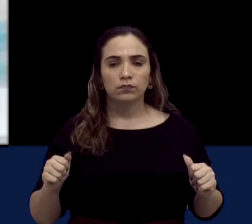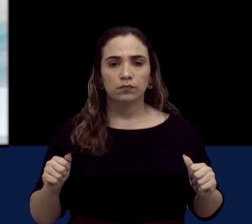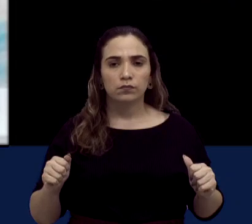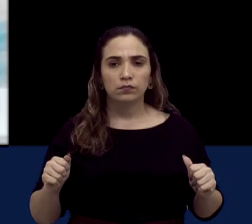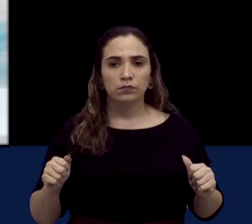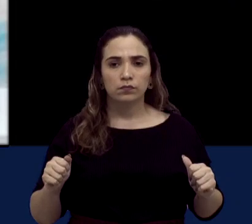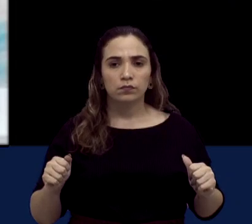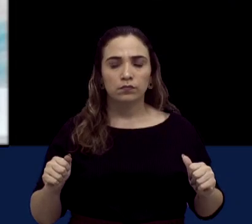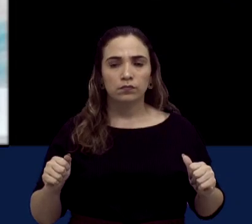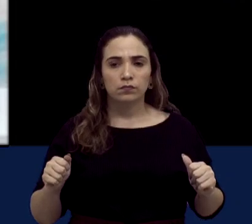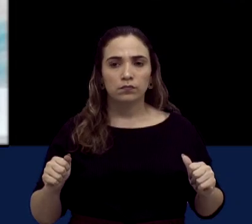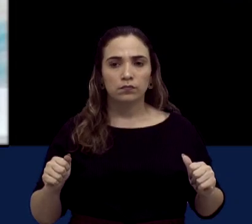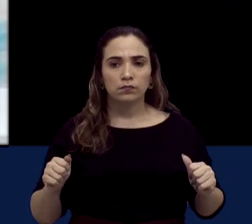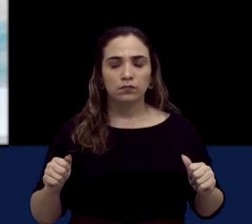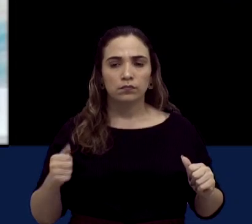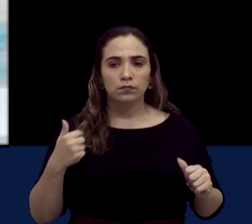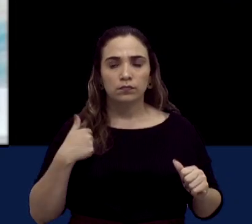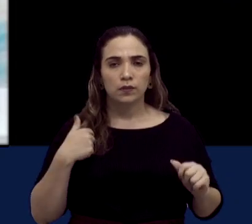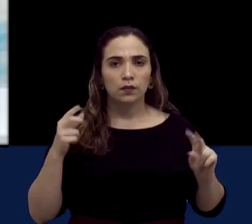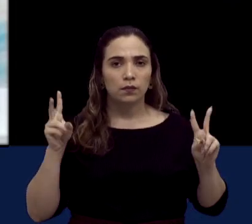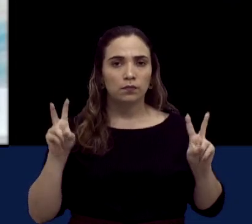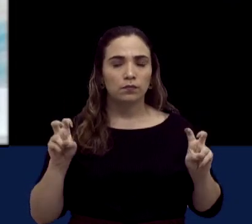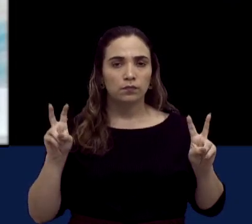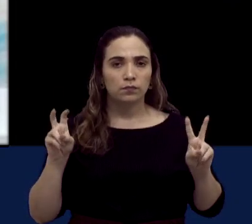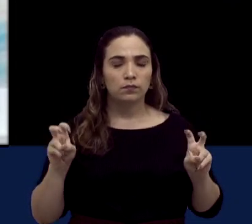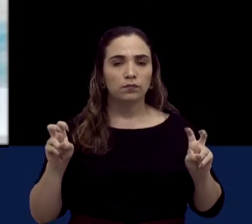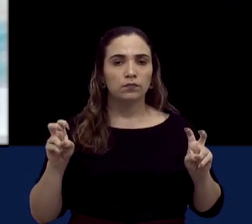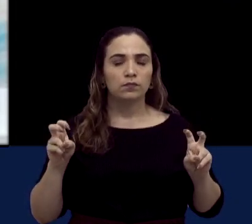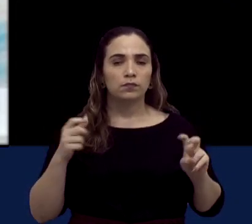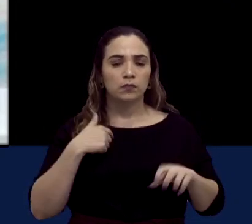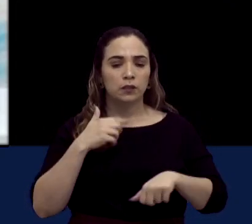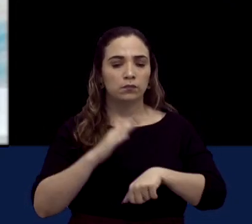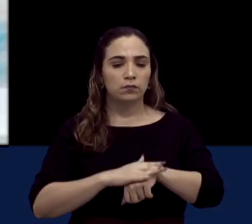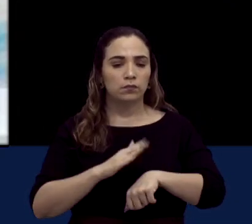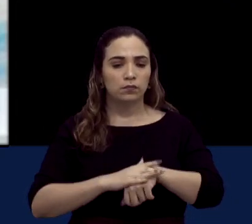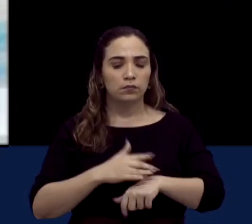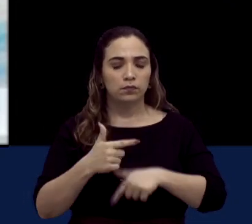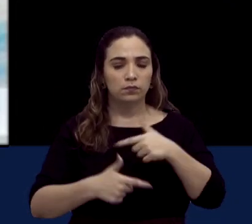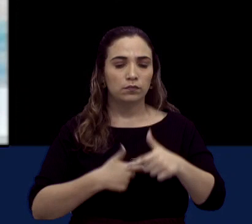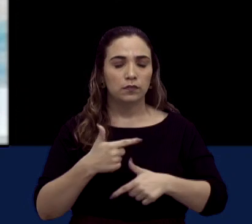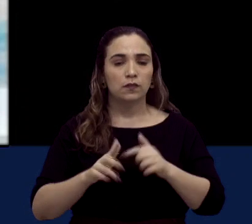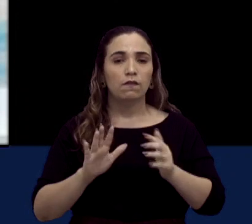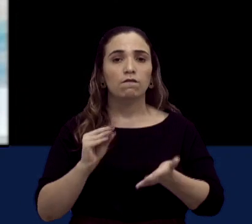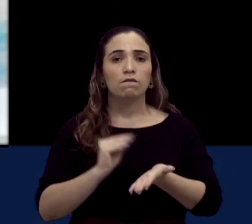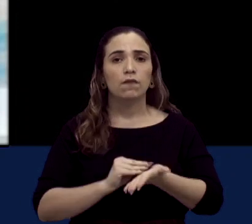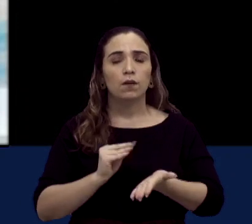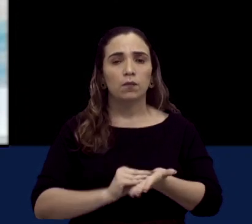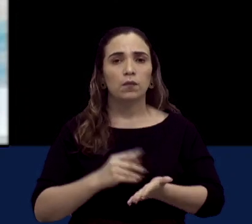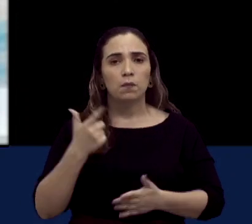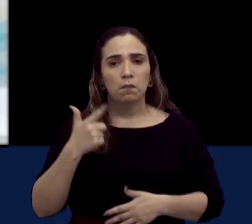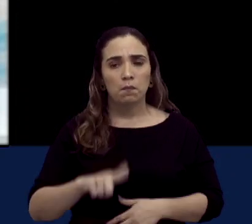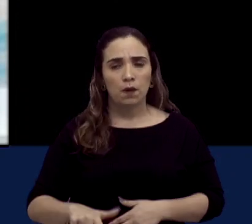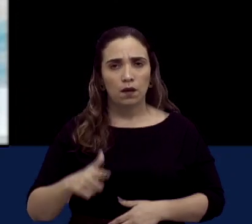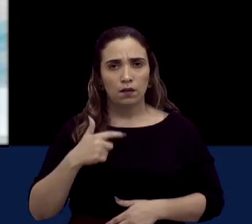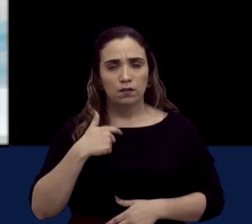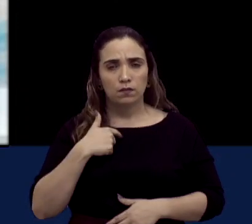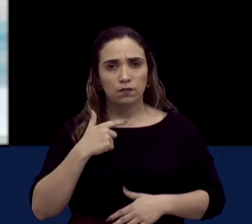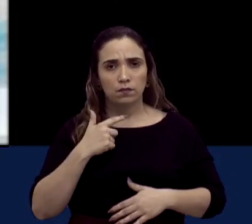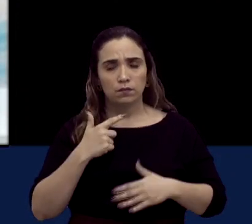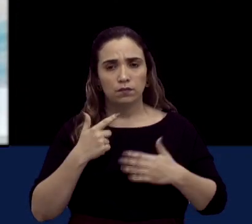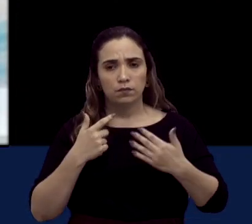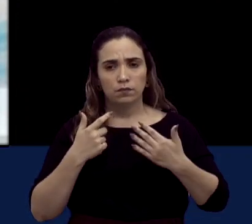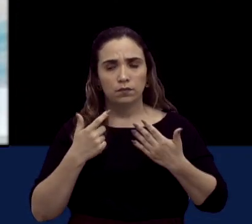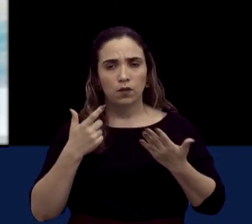minha pequena parte, a minha micro parte. Tá, mas e aí? Será que a gente não